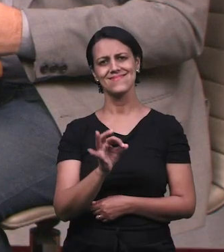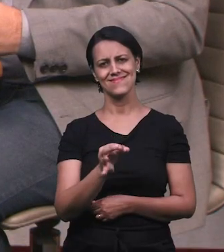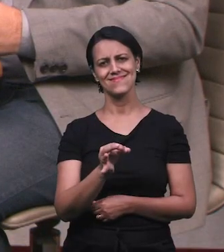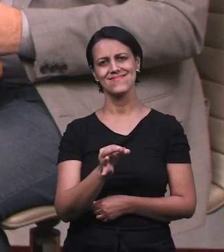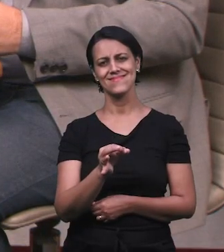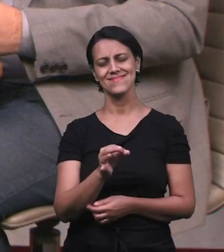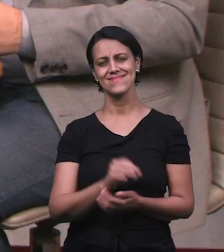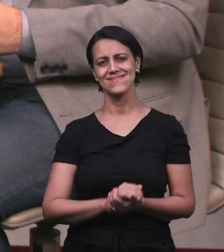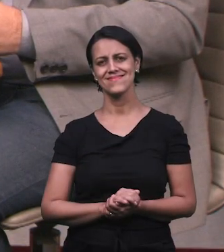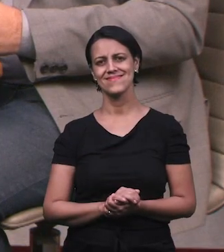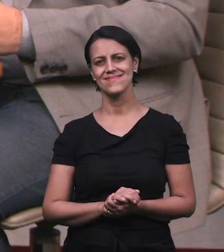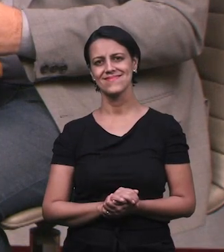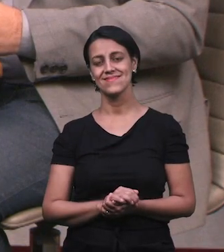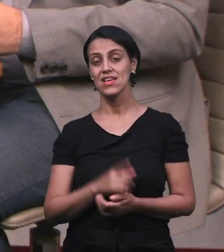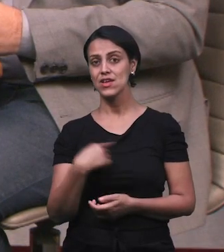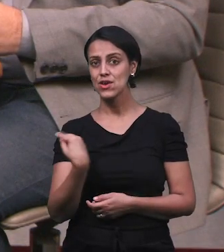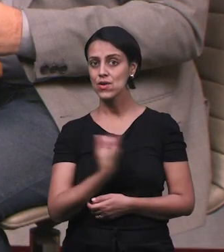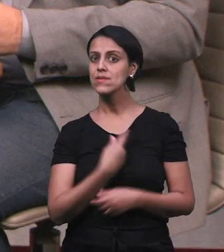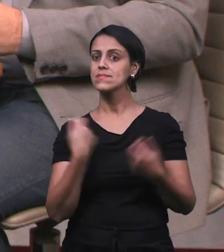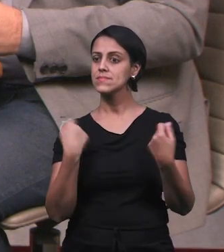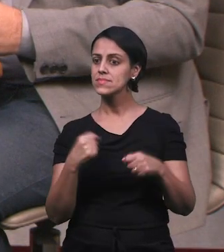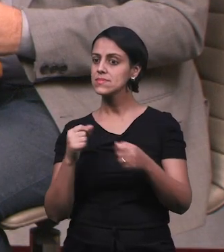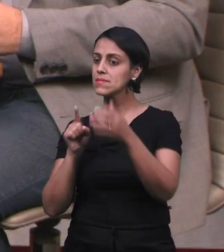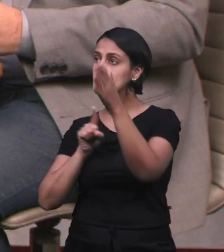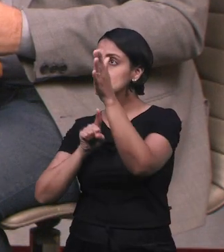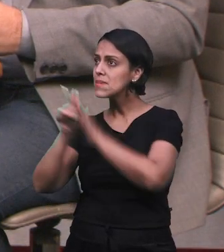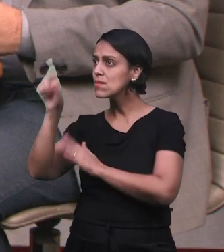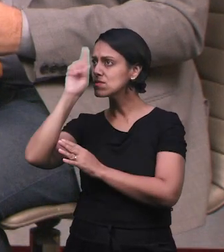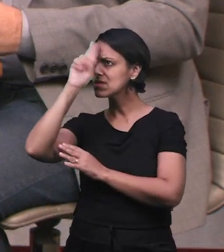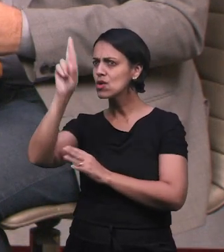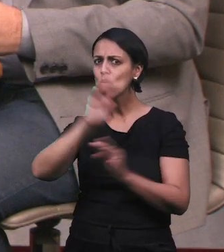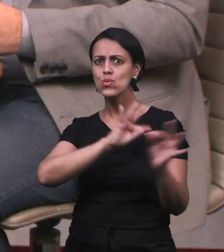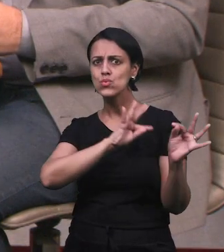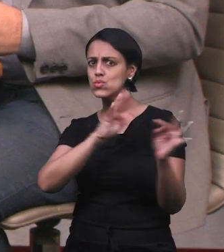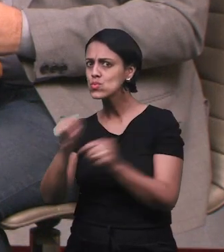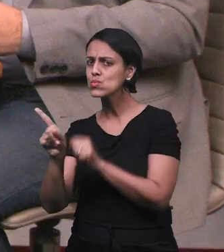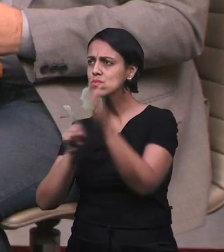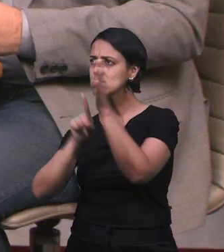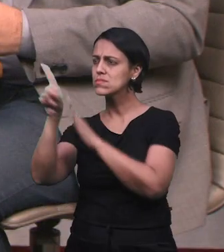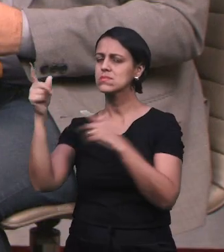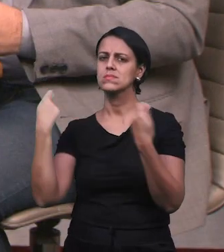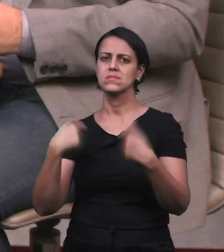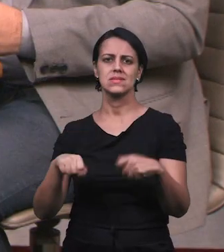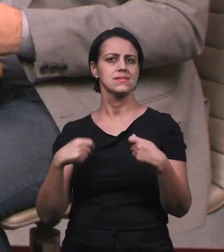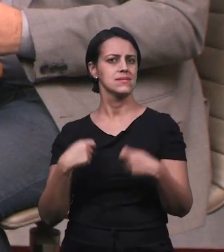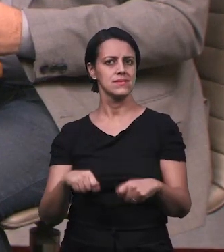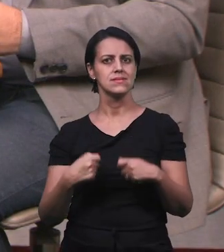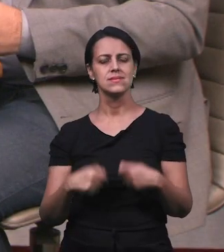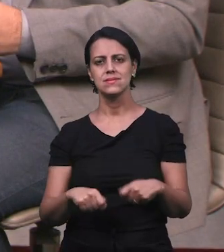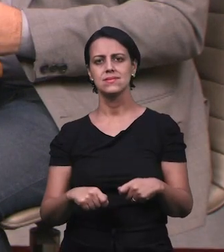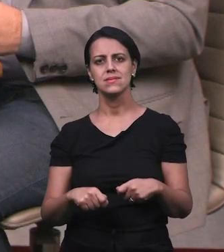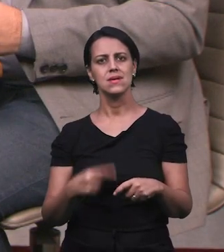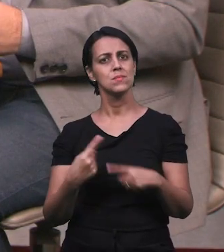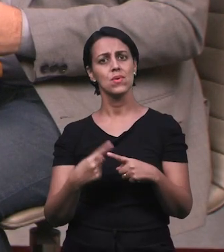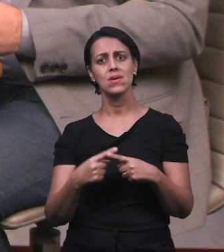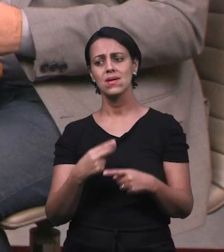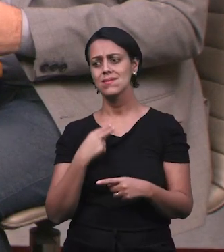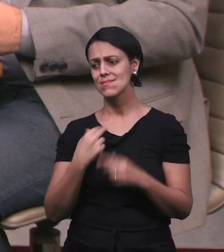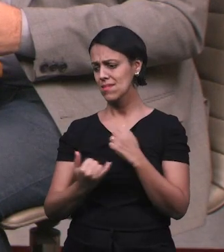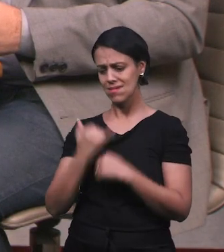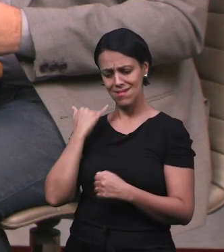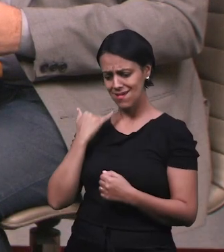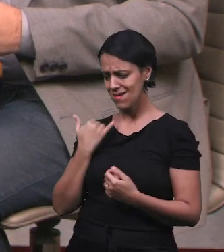E é claro que devemos consultar o Senhor todas as coisas, né? E é para não sermos enganados,